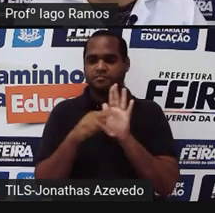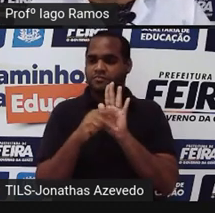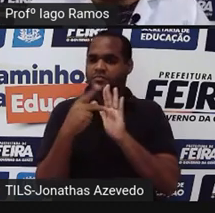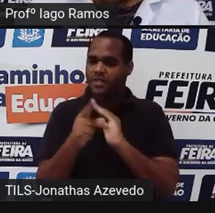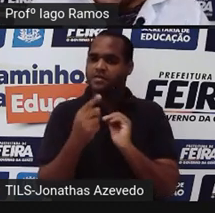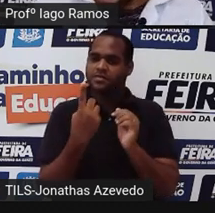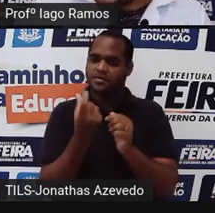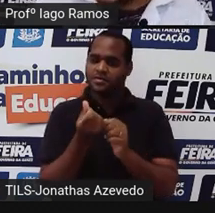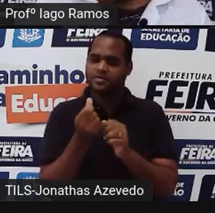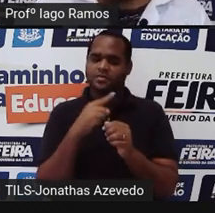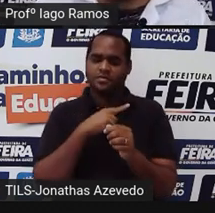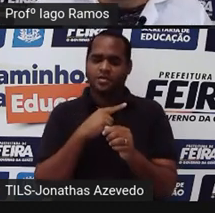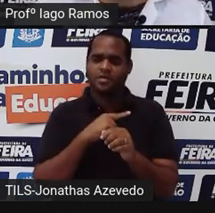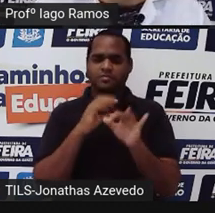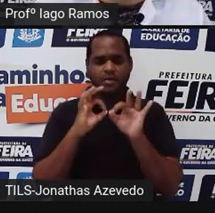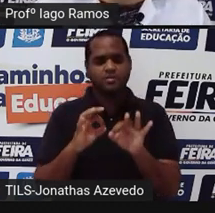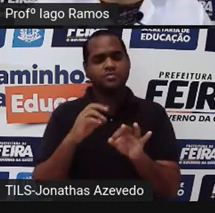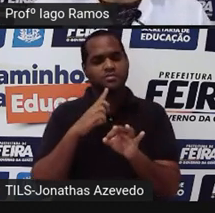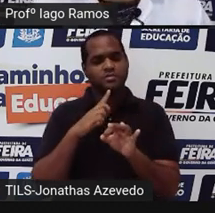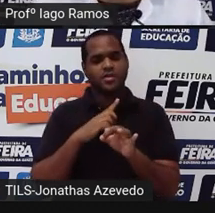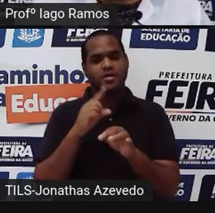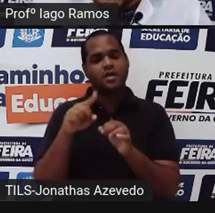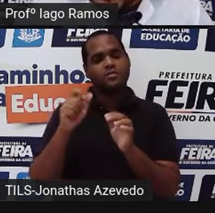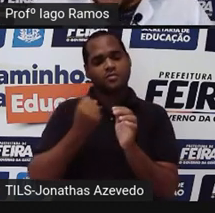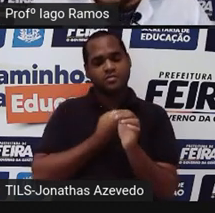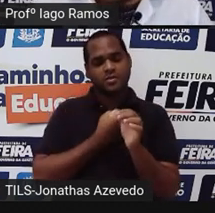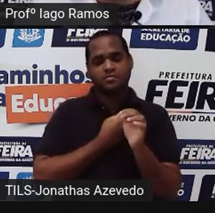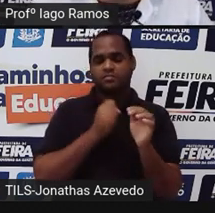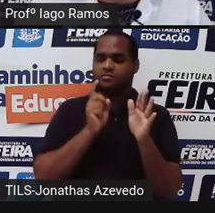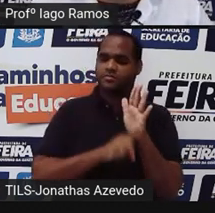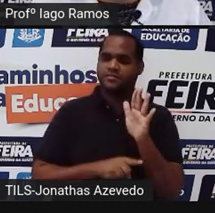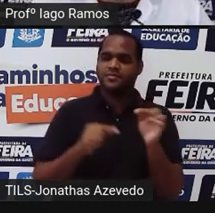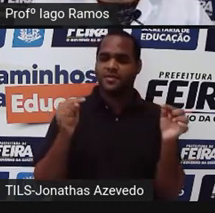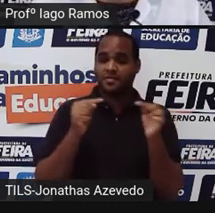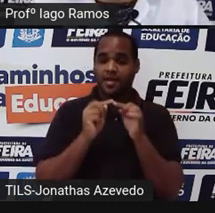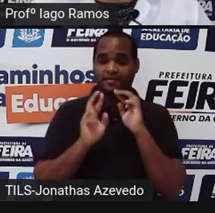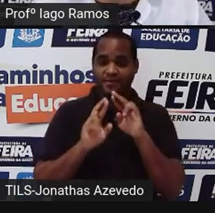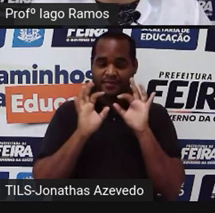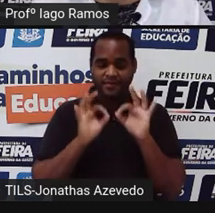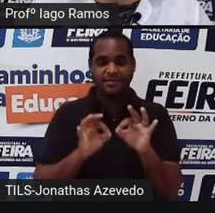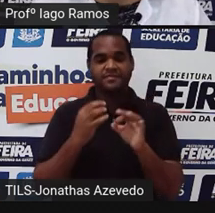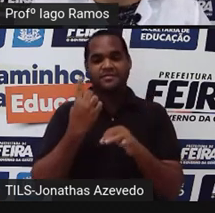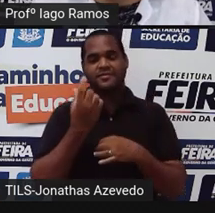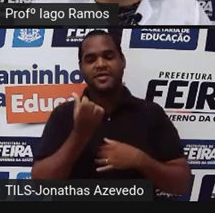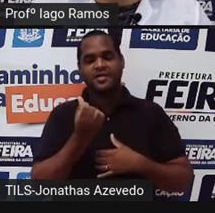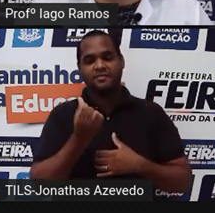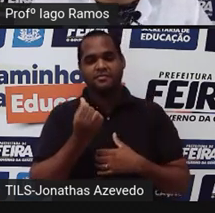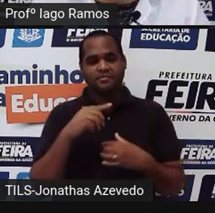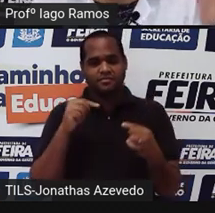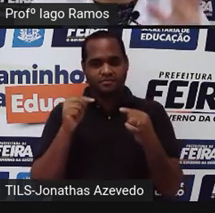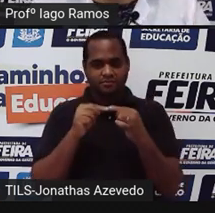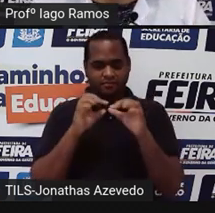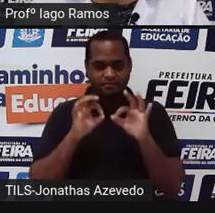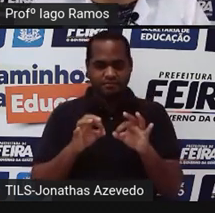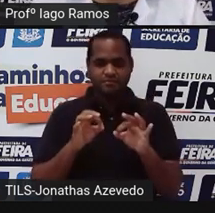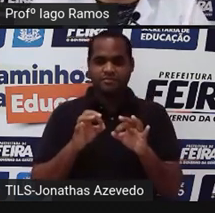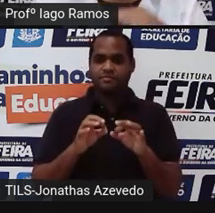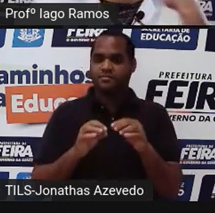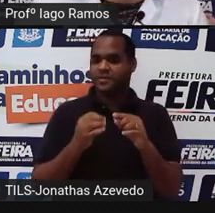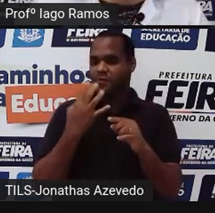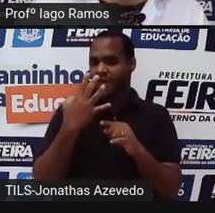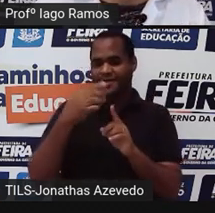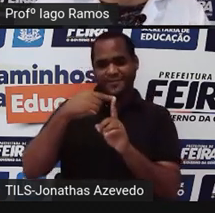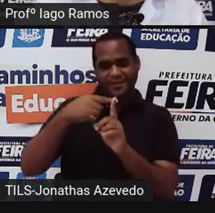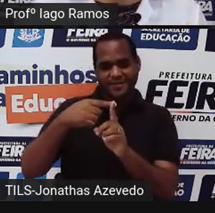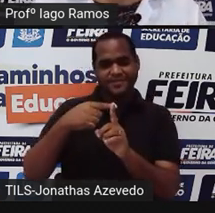16, mas também existe um número negativo que multiplicado por ele mesmo dá 16. Nesse caso, é o 4